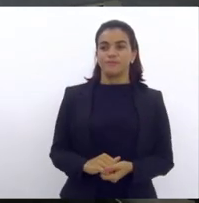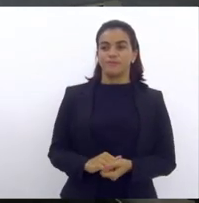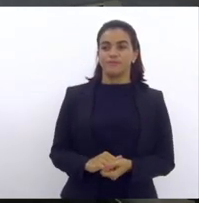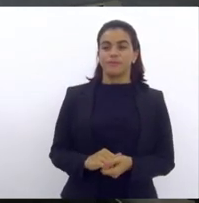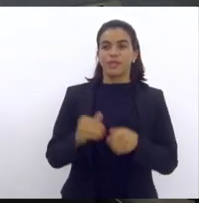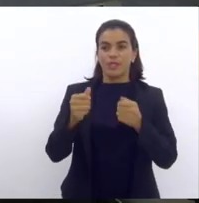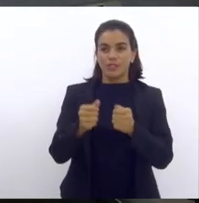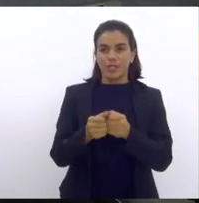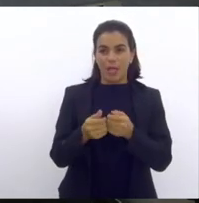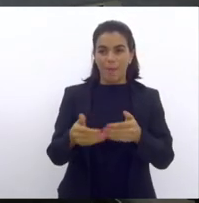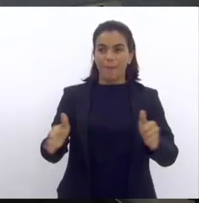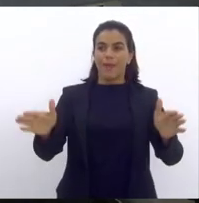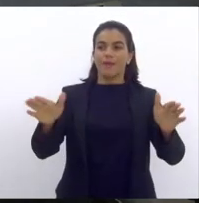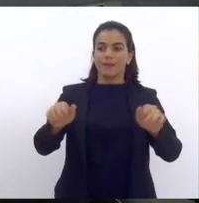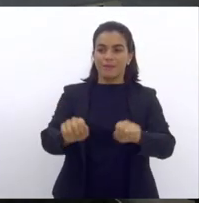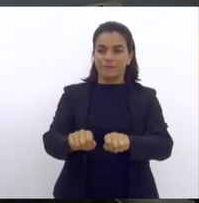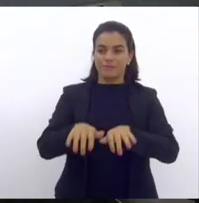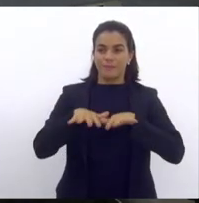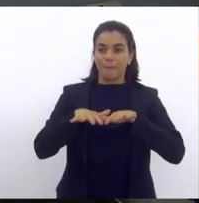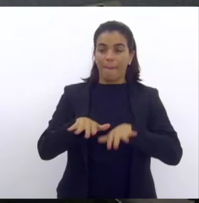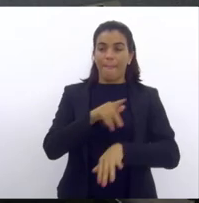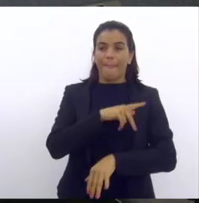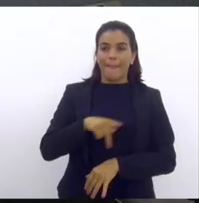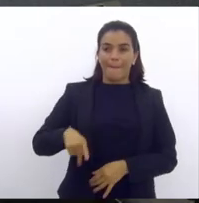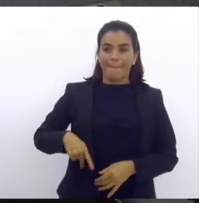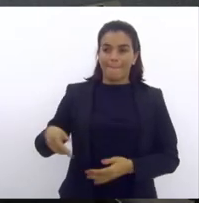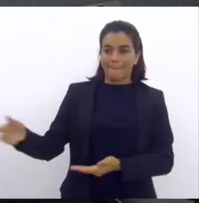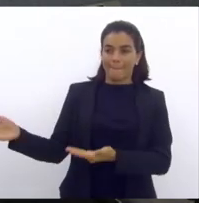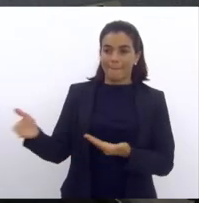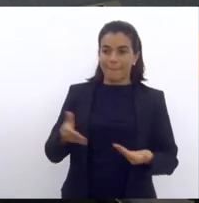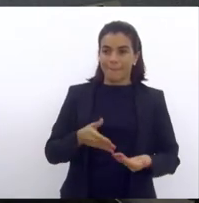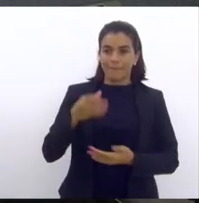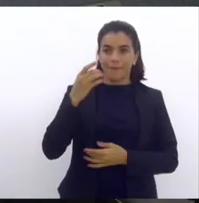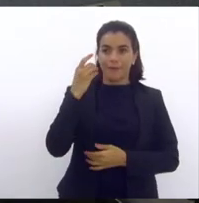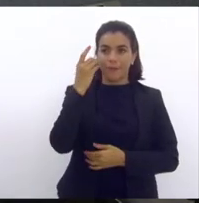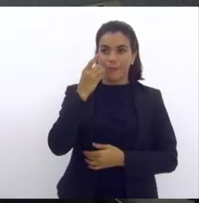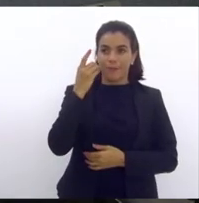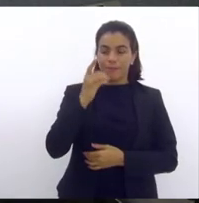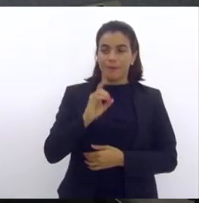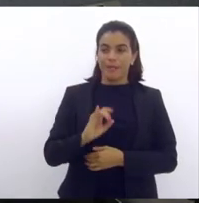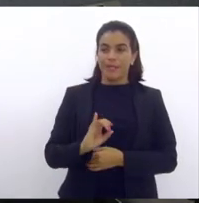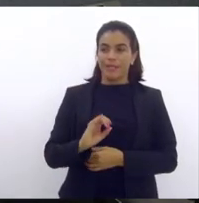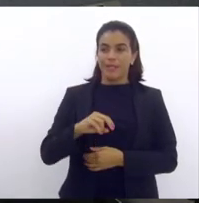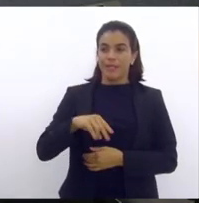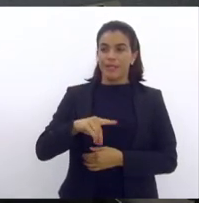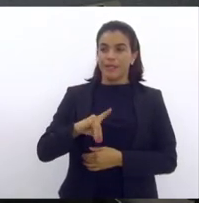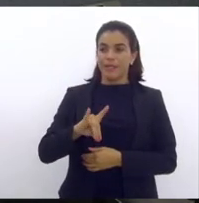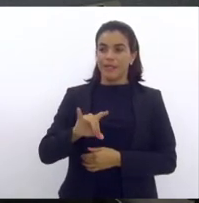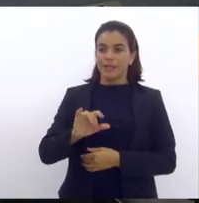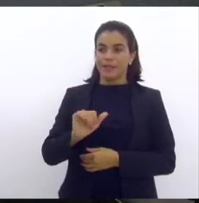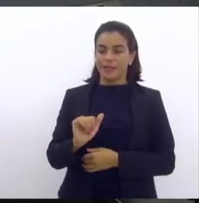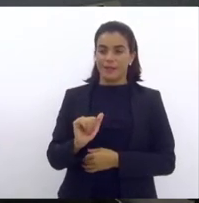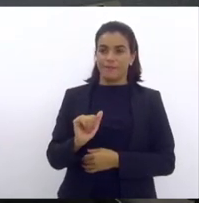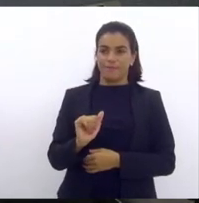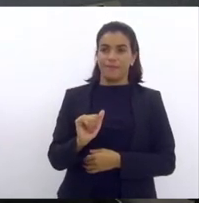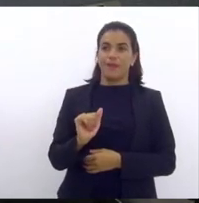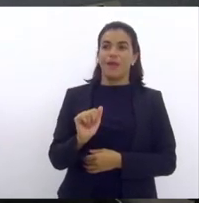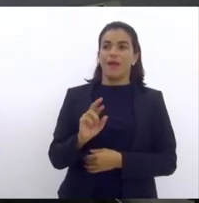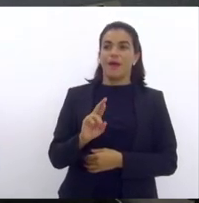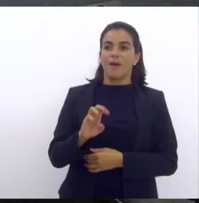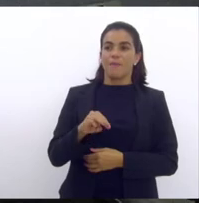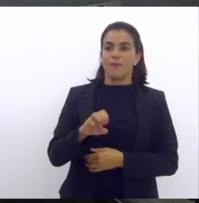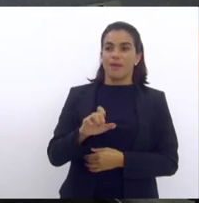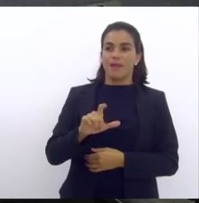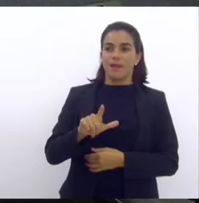Está aberta a sessão. A presidência convida a nobre deputada Índia Armelal para fazer a leitura da ata da